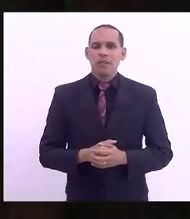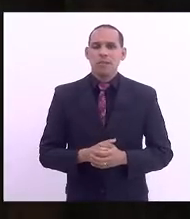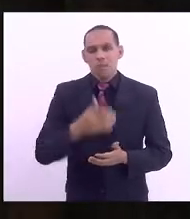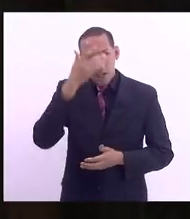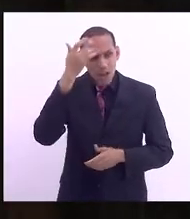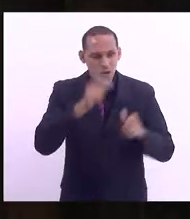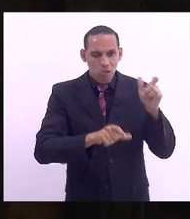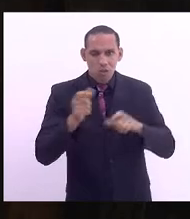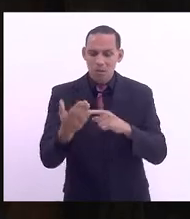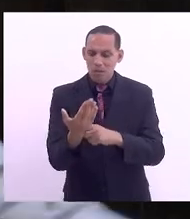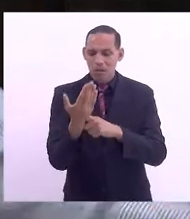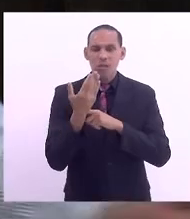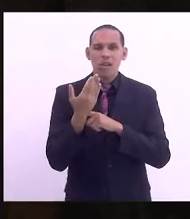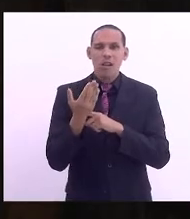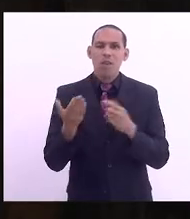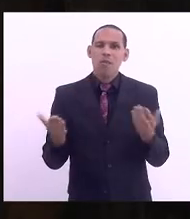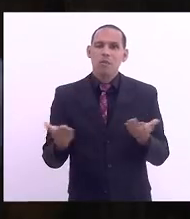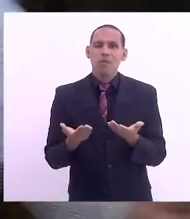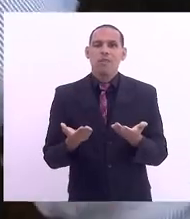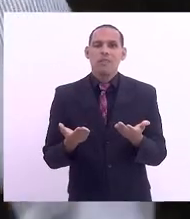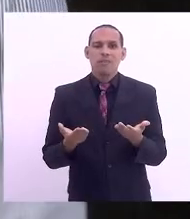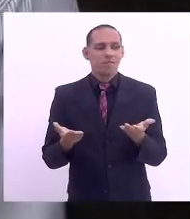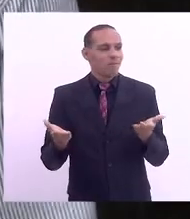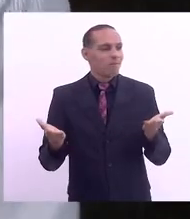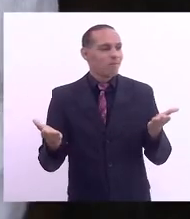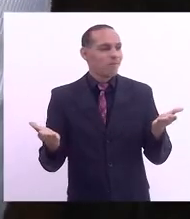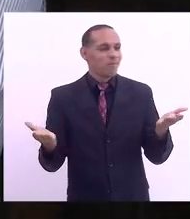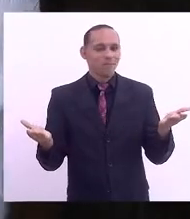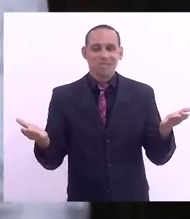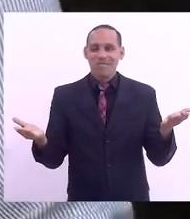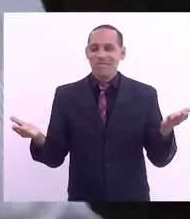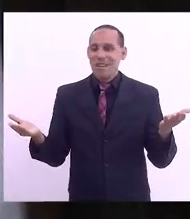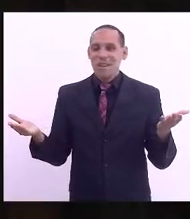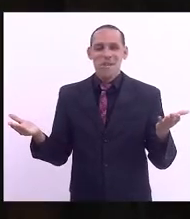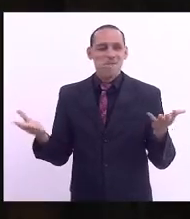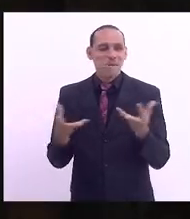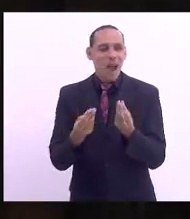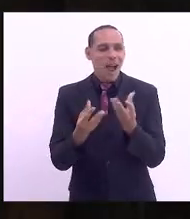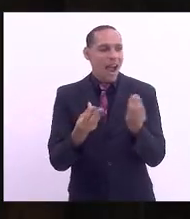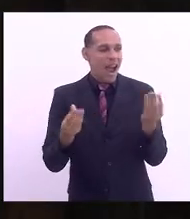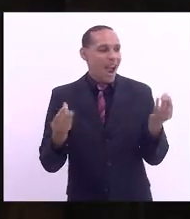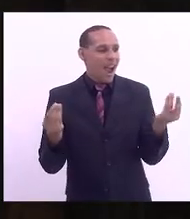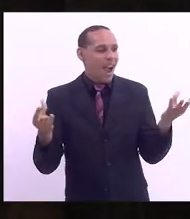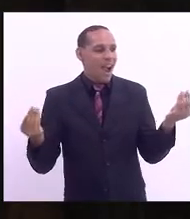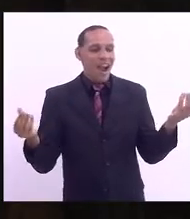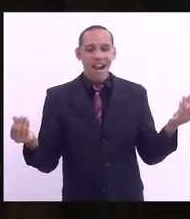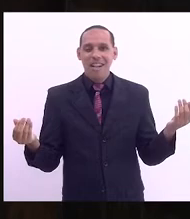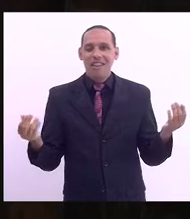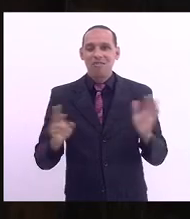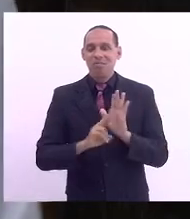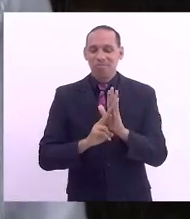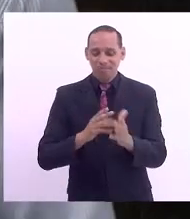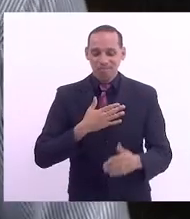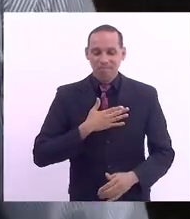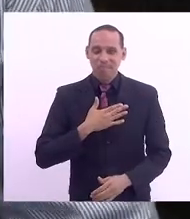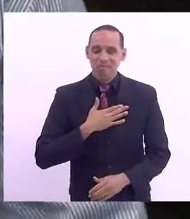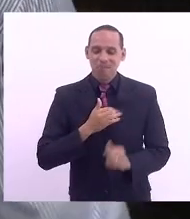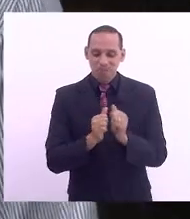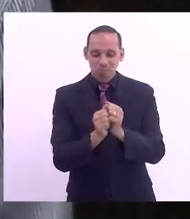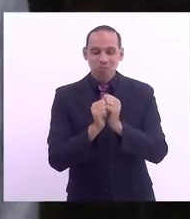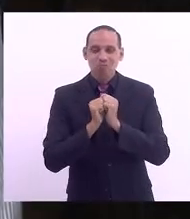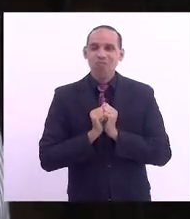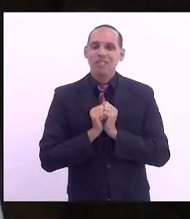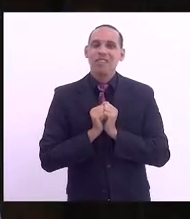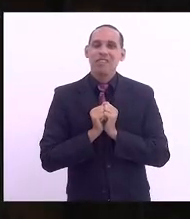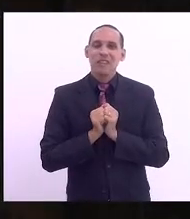pessoas que possam me ajudar hoje em dia. Tenho milhares de pessoas aqui que estão junto comigo, pessoas que estão me representando, pessoas que estão